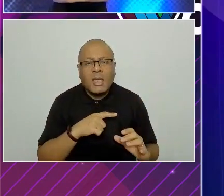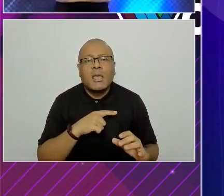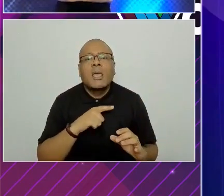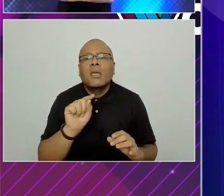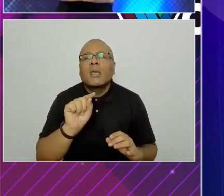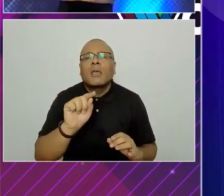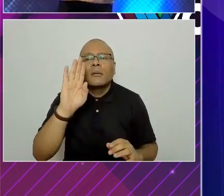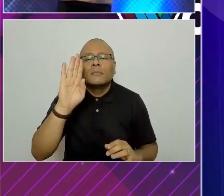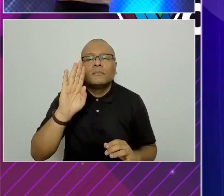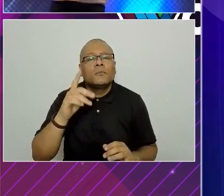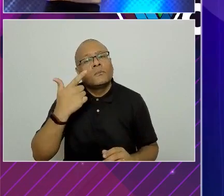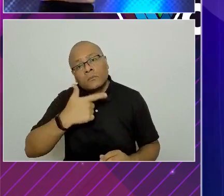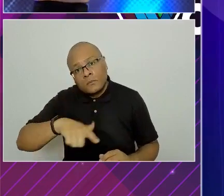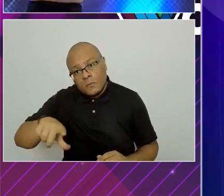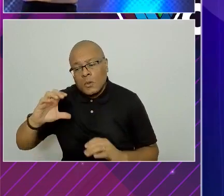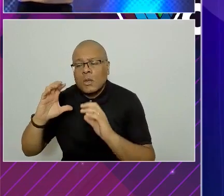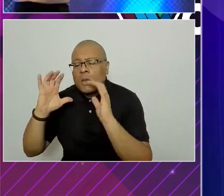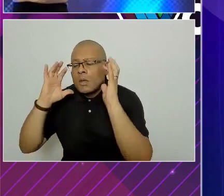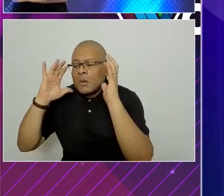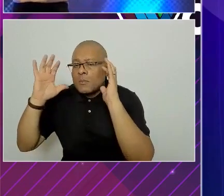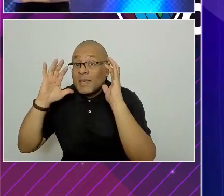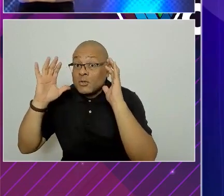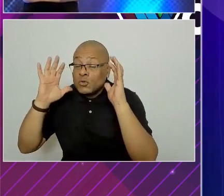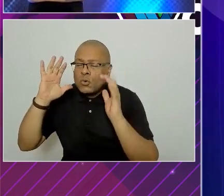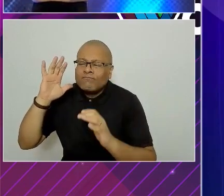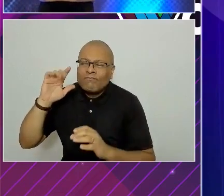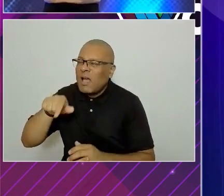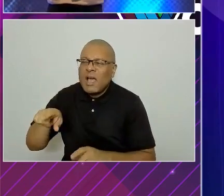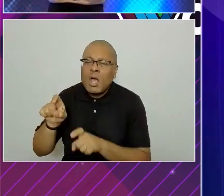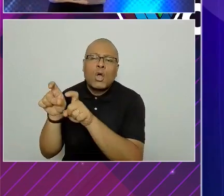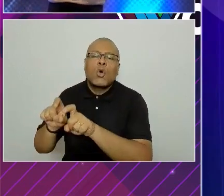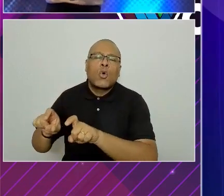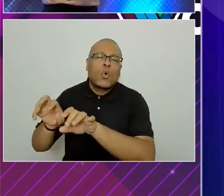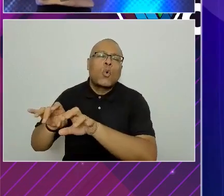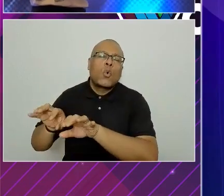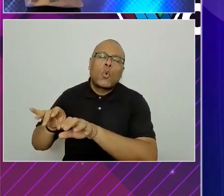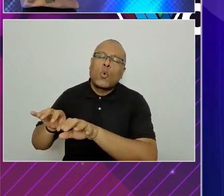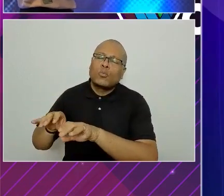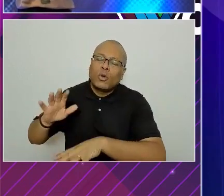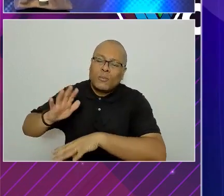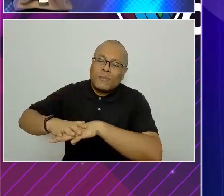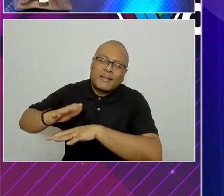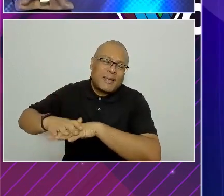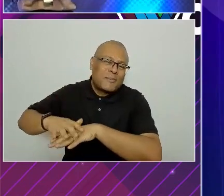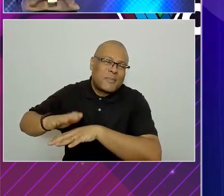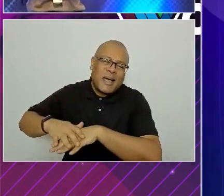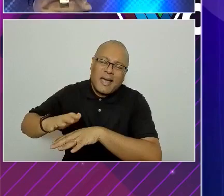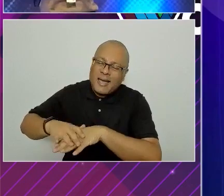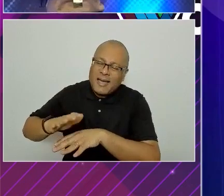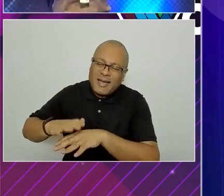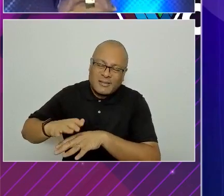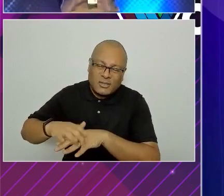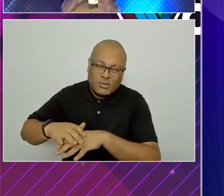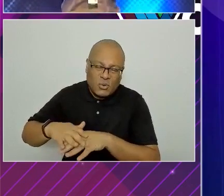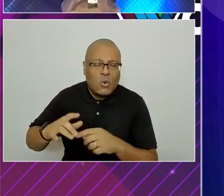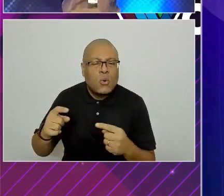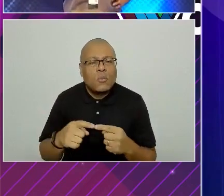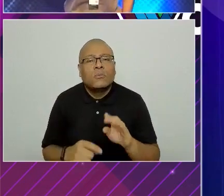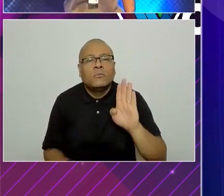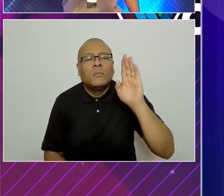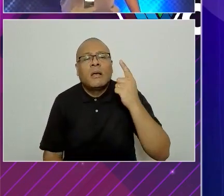E quem pensou numa rede neural um pouco mais matemática, um pouco mais ligada ao